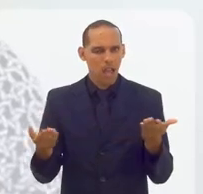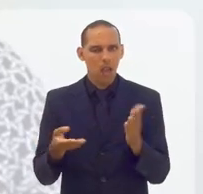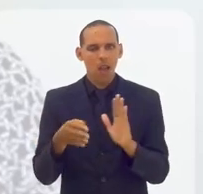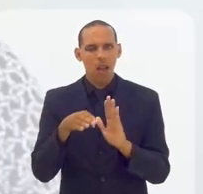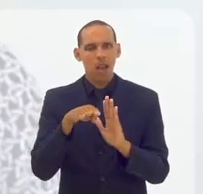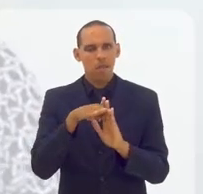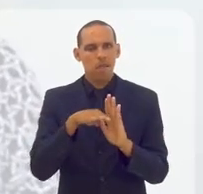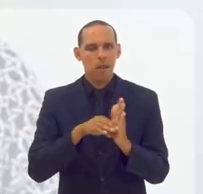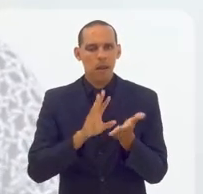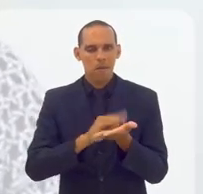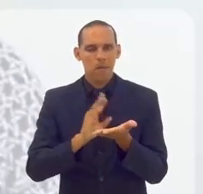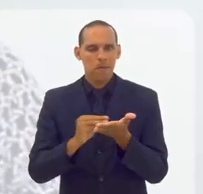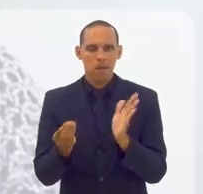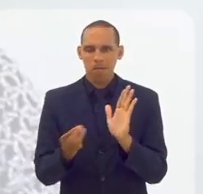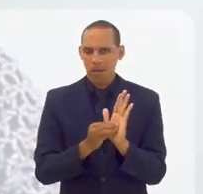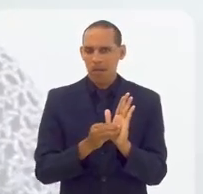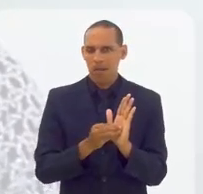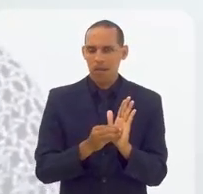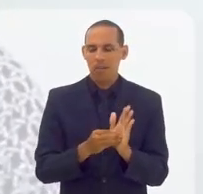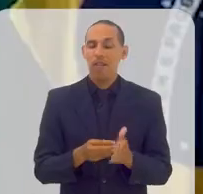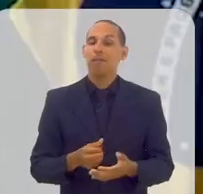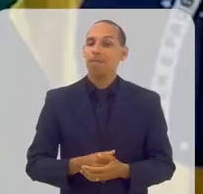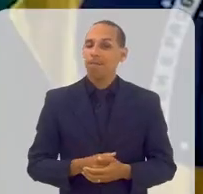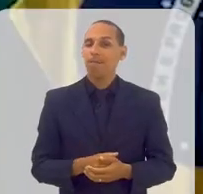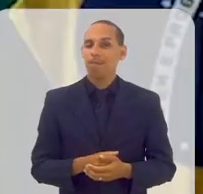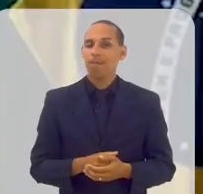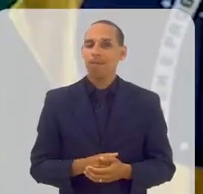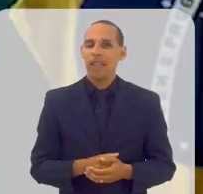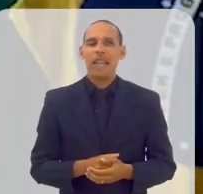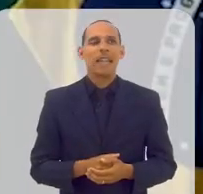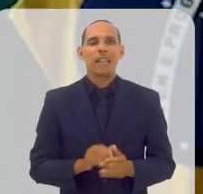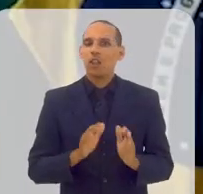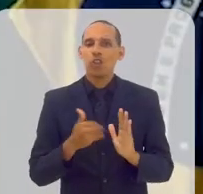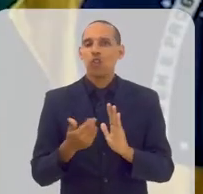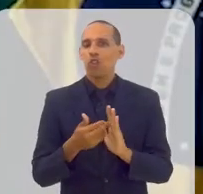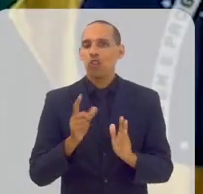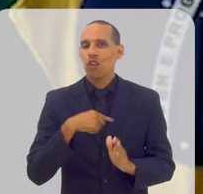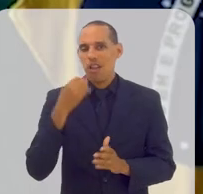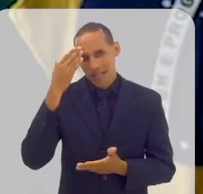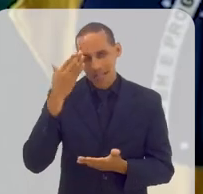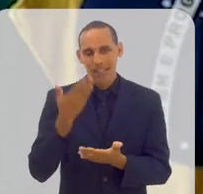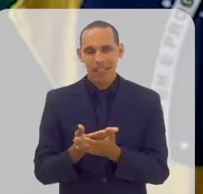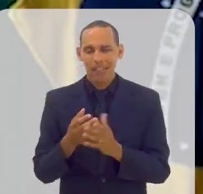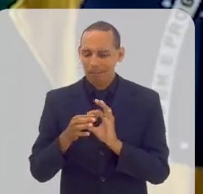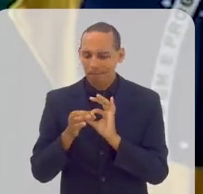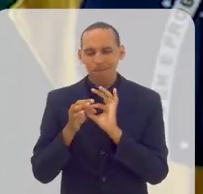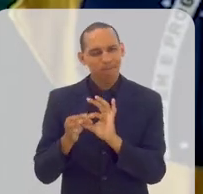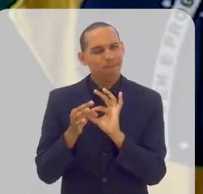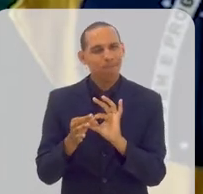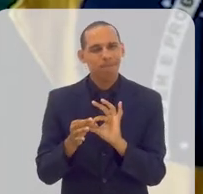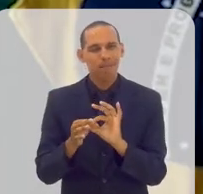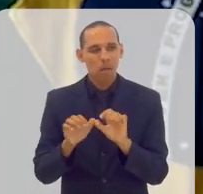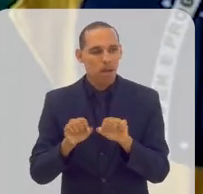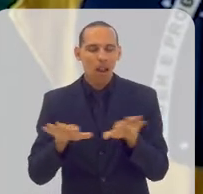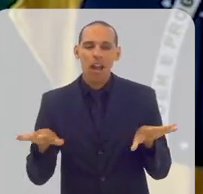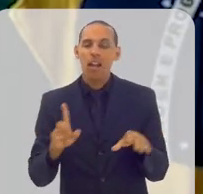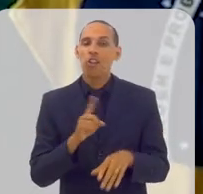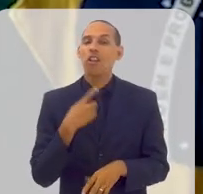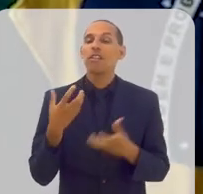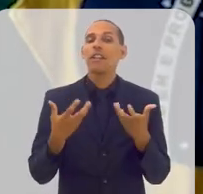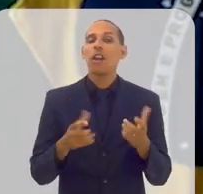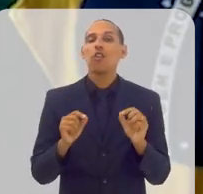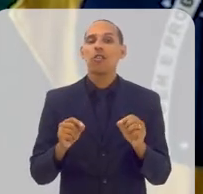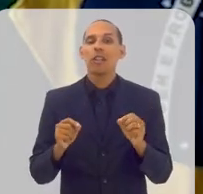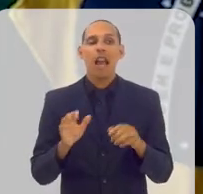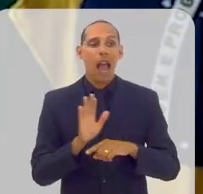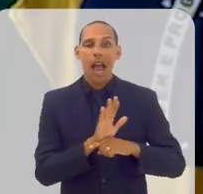à pauta novamente e colocá-lo em voga? Sendo fiel em tudo que acreditamos e disseminamos,